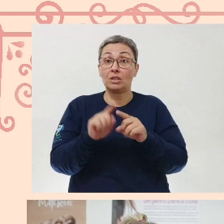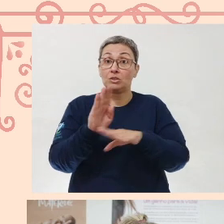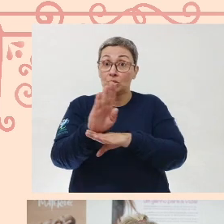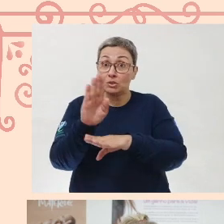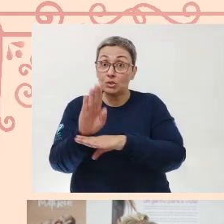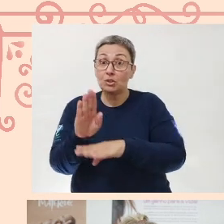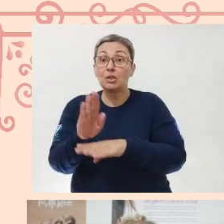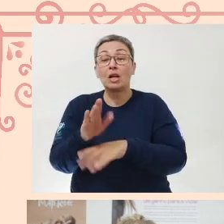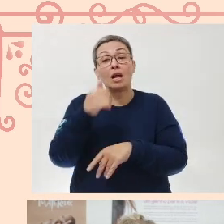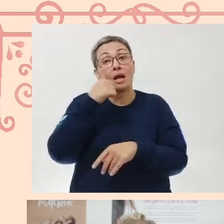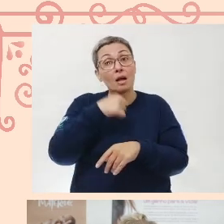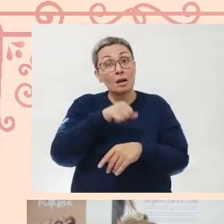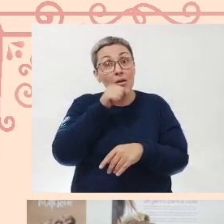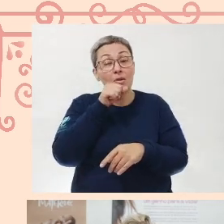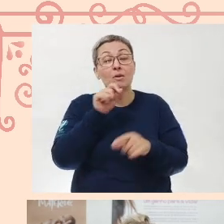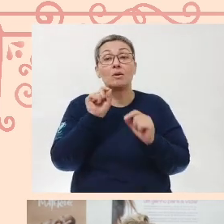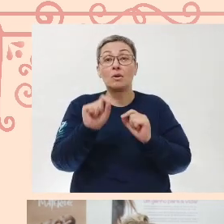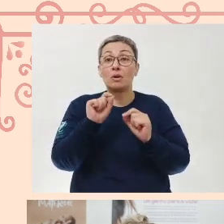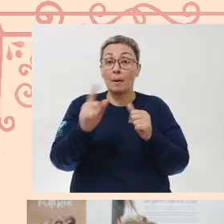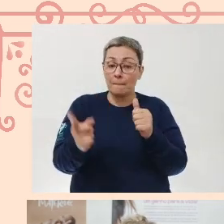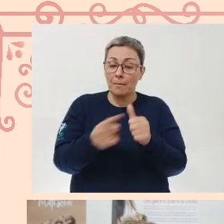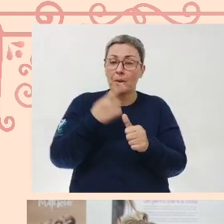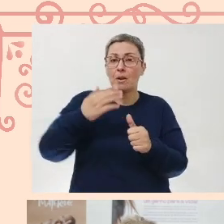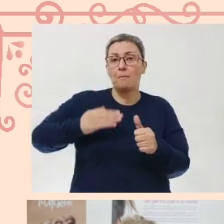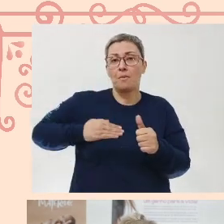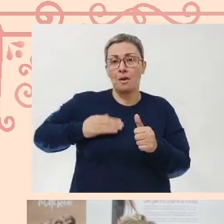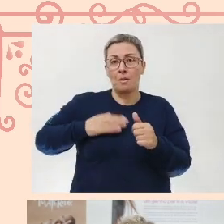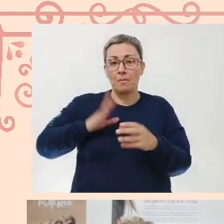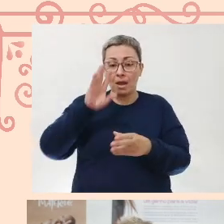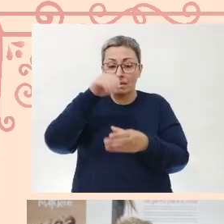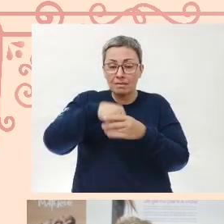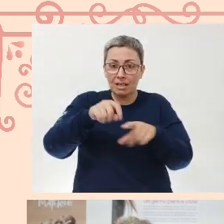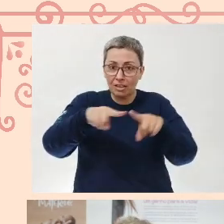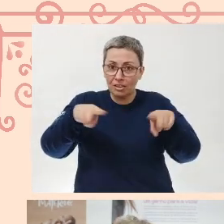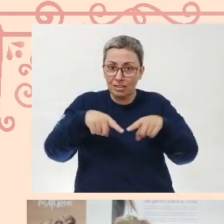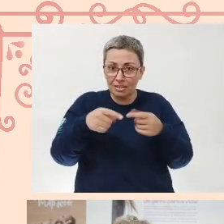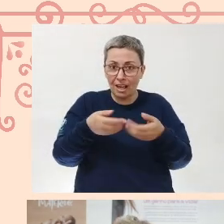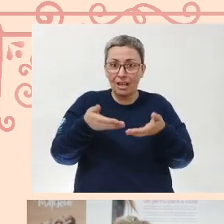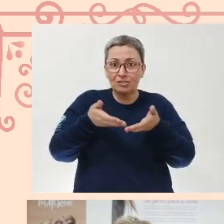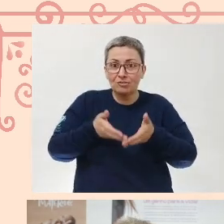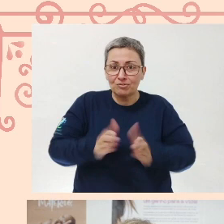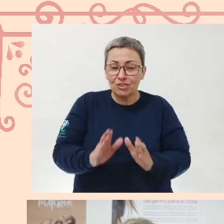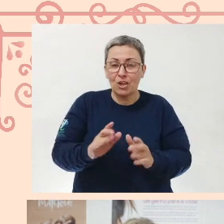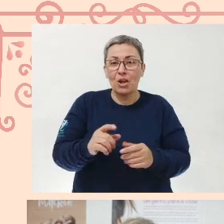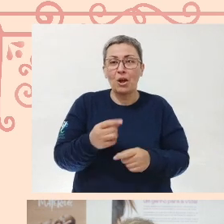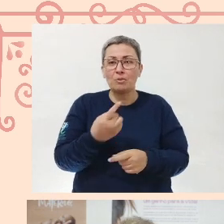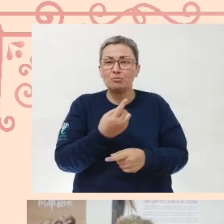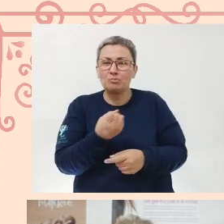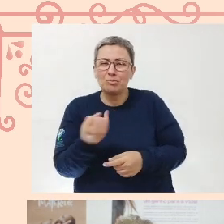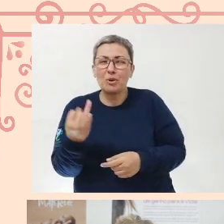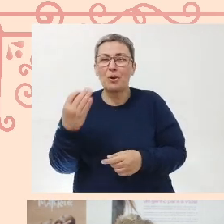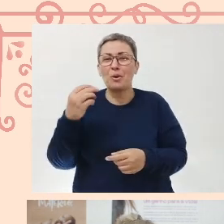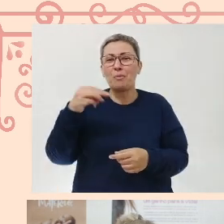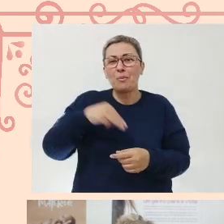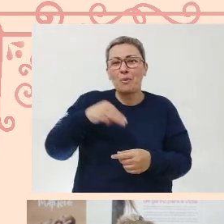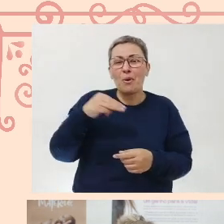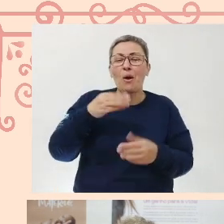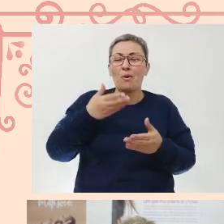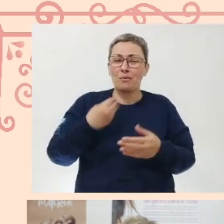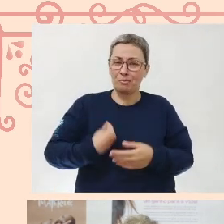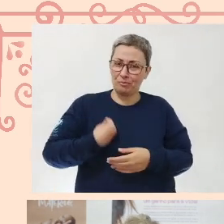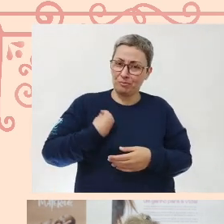poderemos auxiliar essa mãe, né, na primeira mamada na sala de parto, logo nos primeiros minutos de